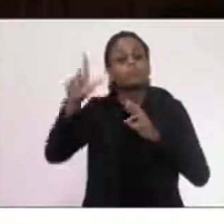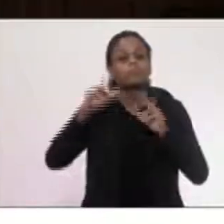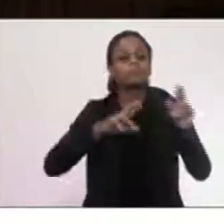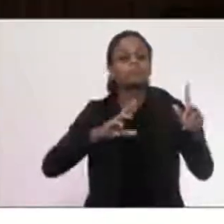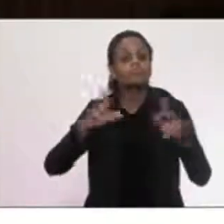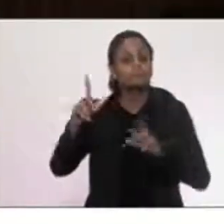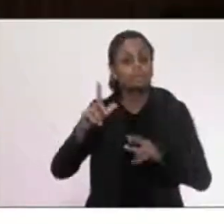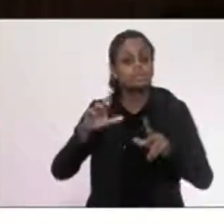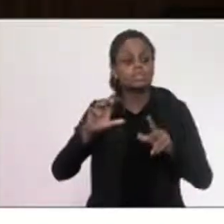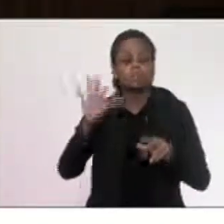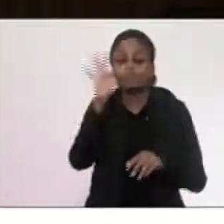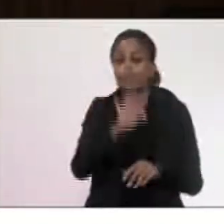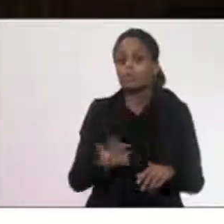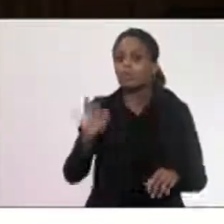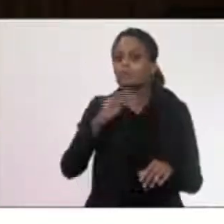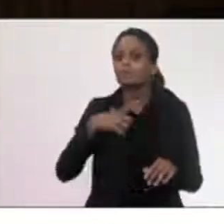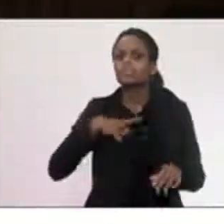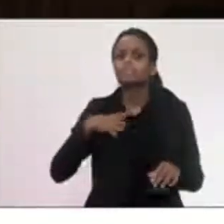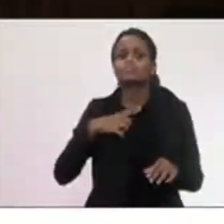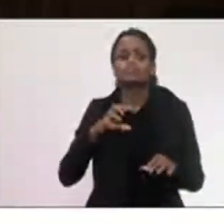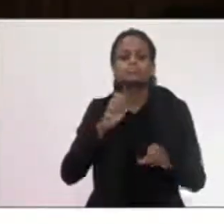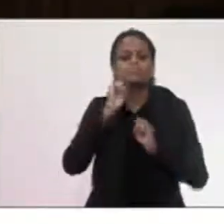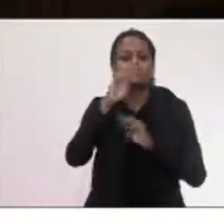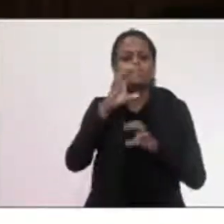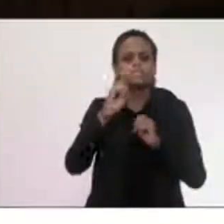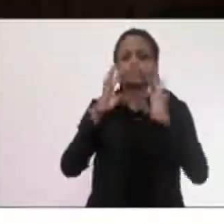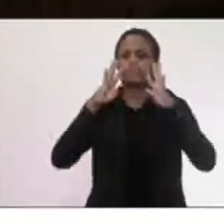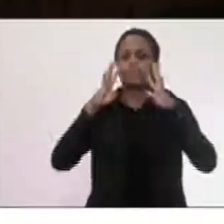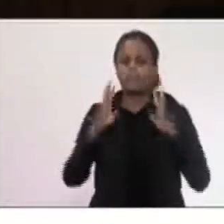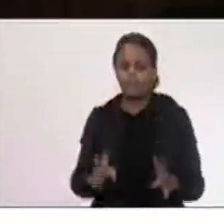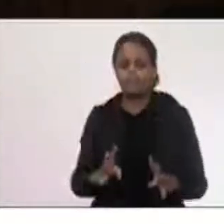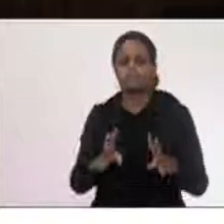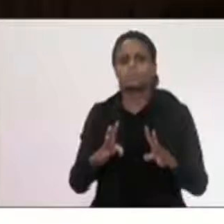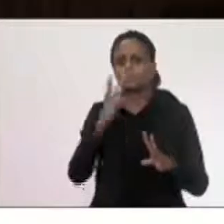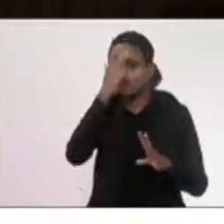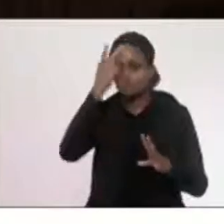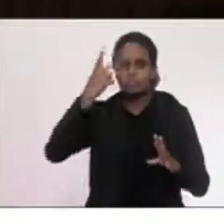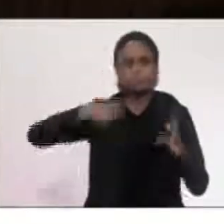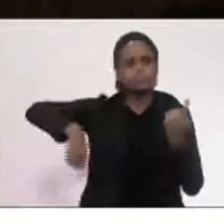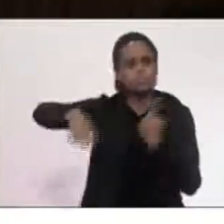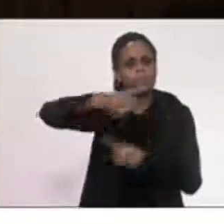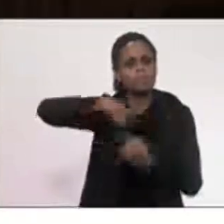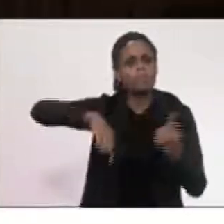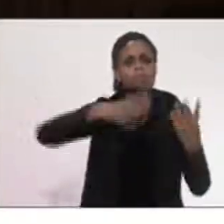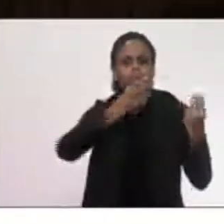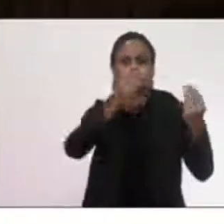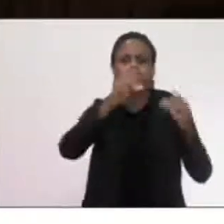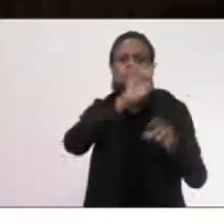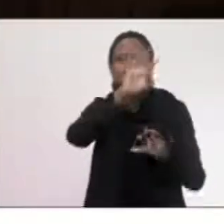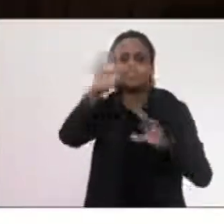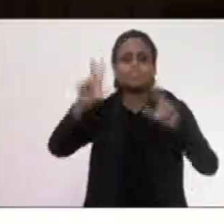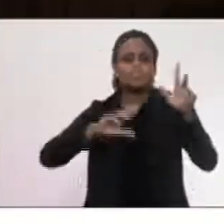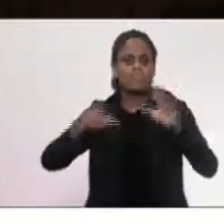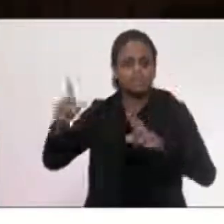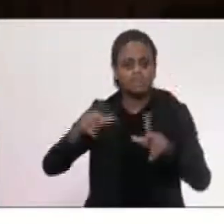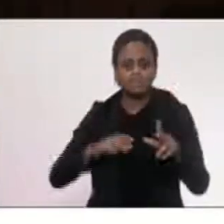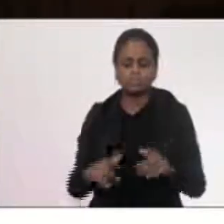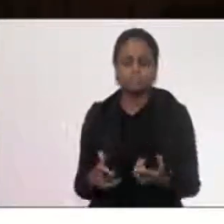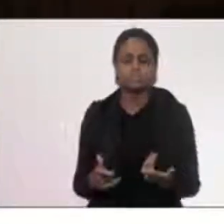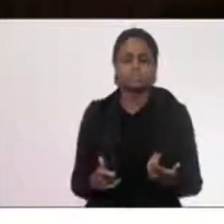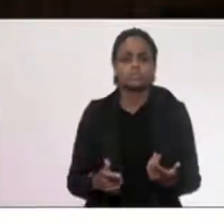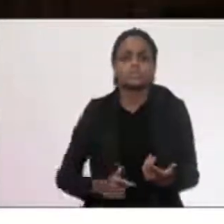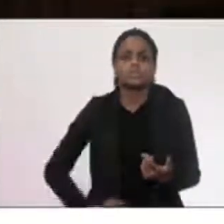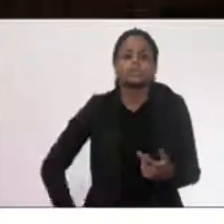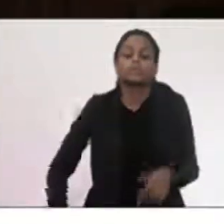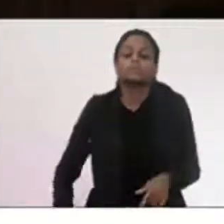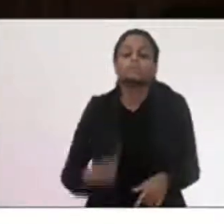superior, termos um ensino mais plural, mais diverso, com pessoas de diferentes origens, de diferentes condições.